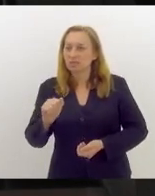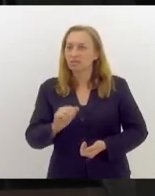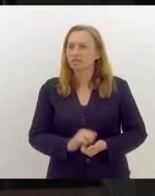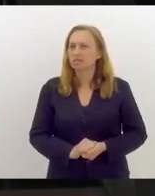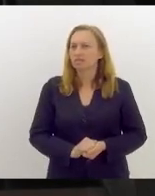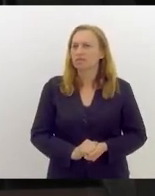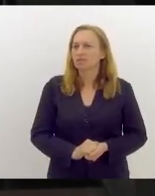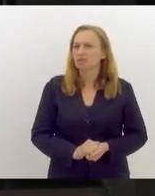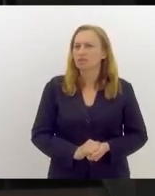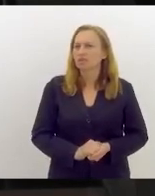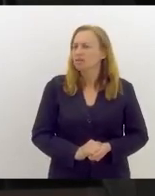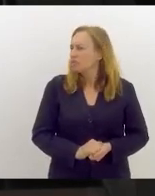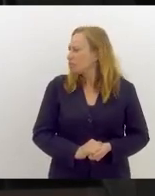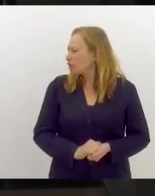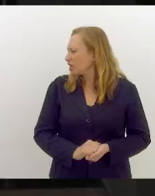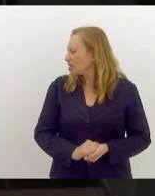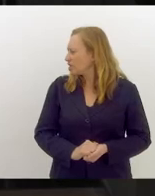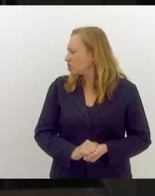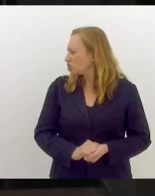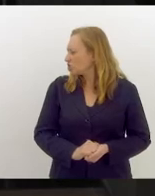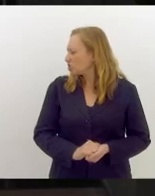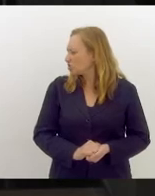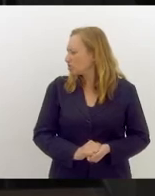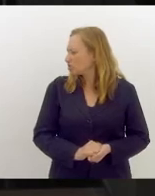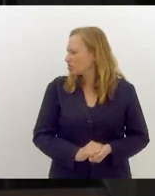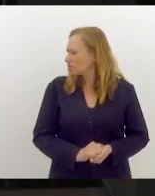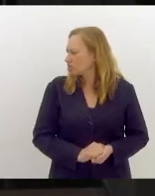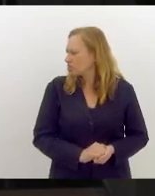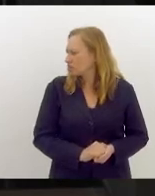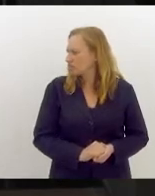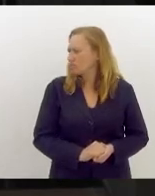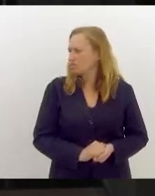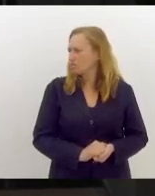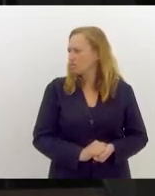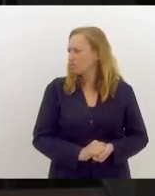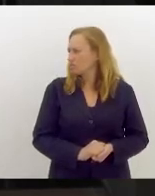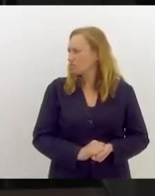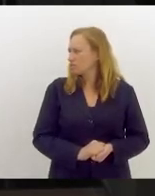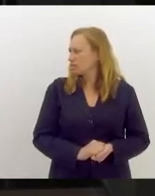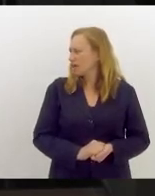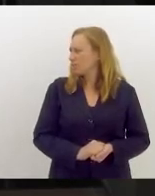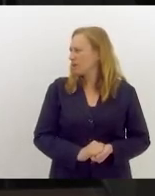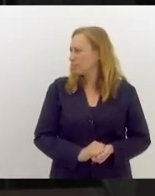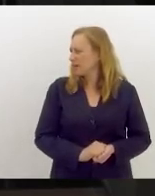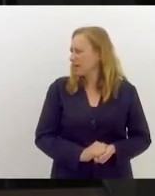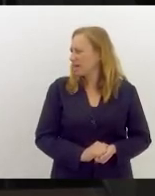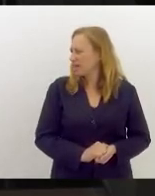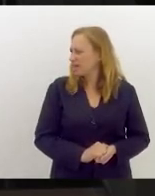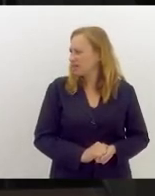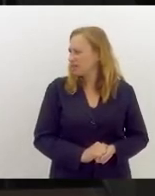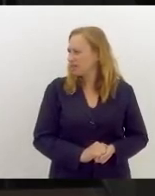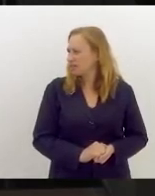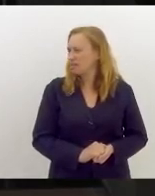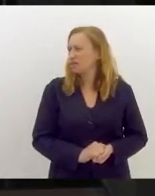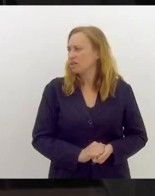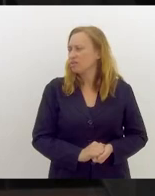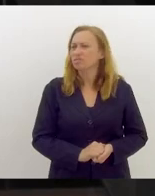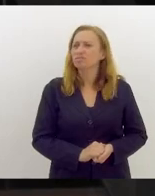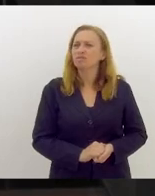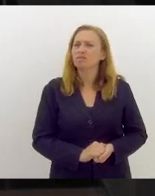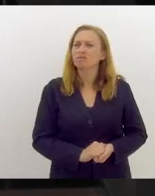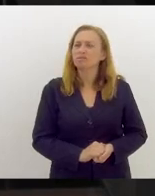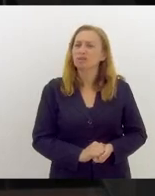Porque isto é muito mais lógico dos estudos sociológicos e políticos